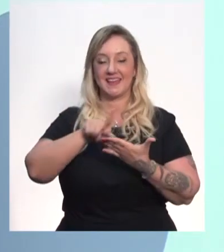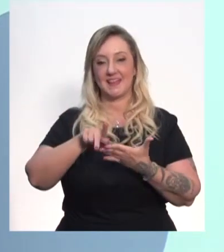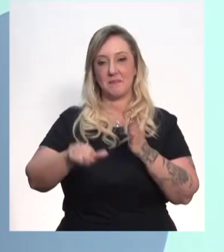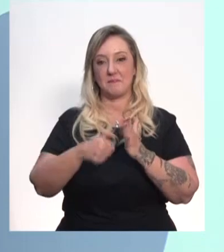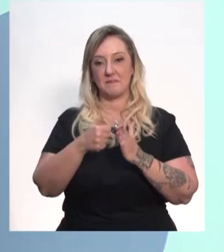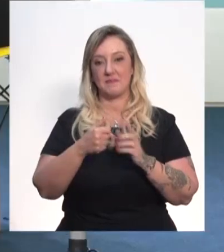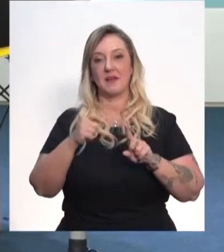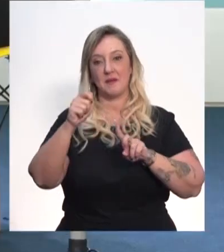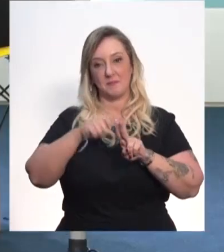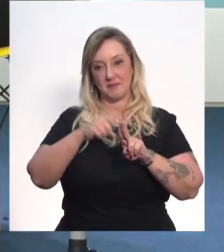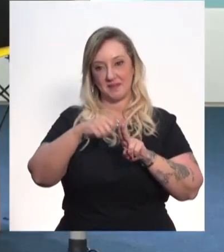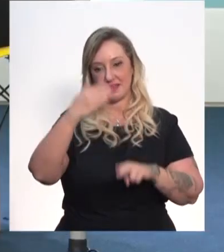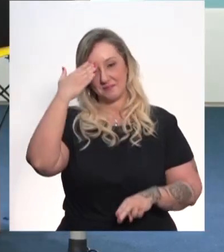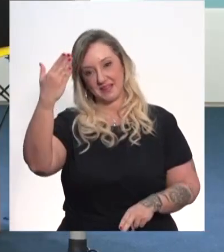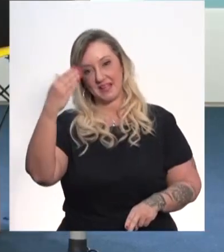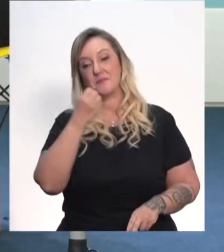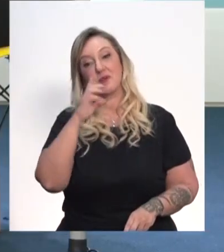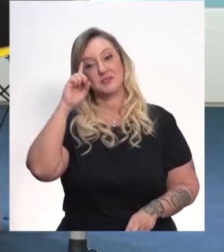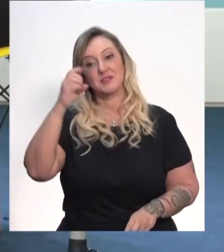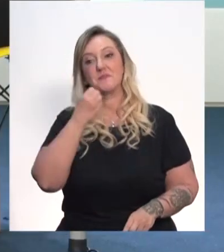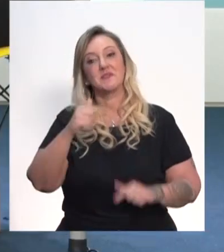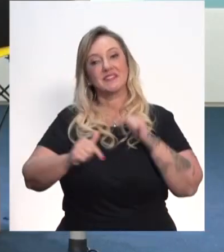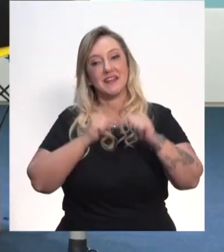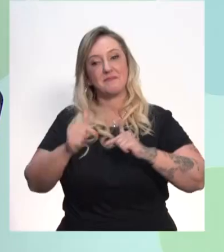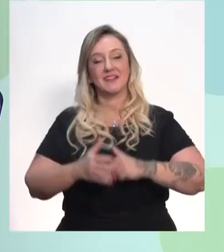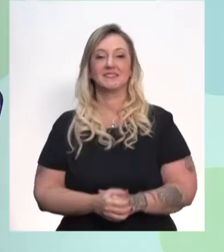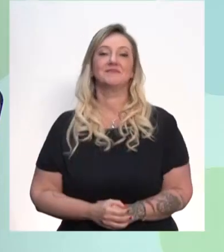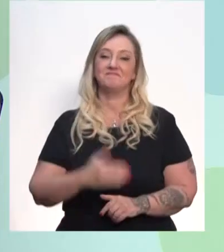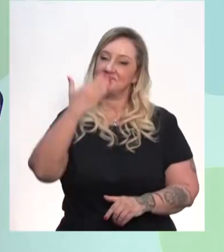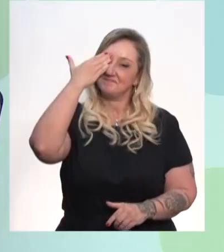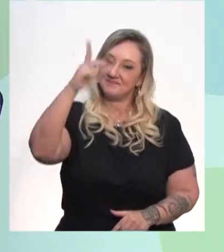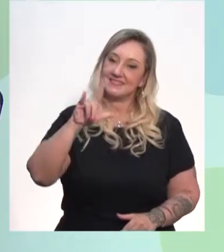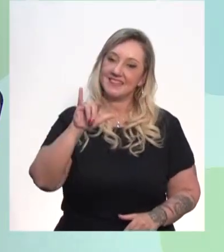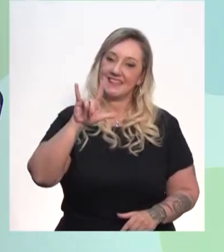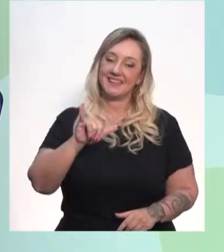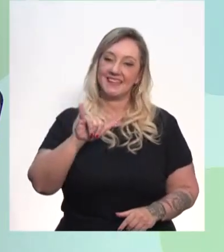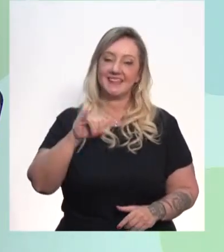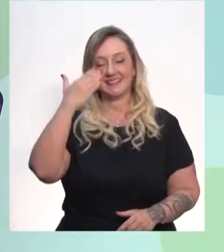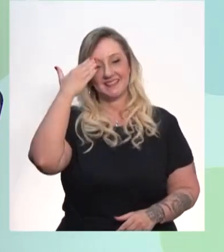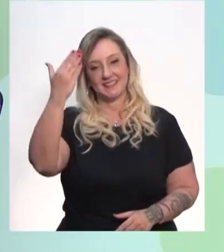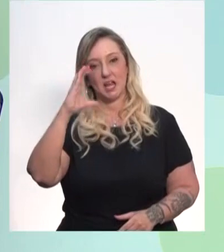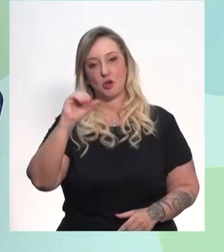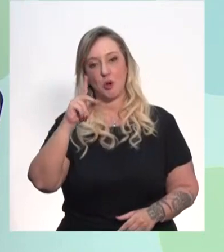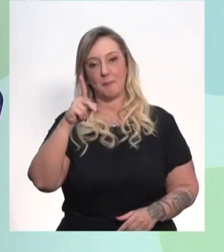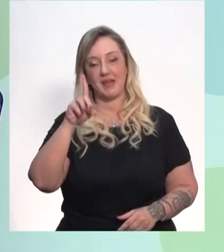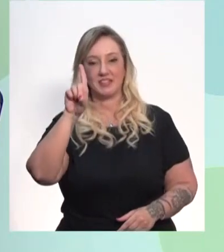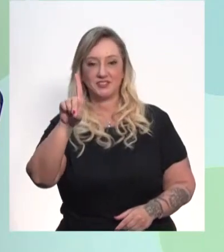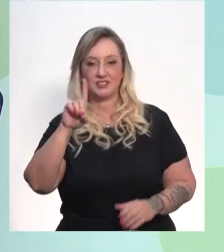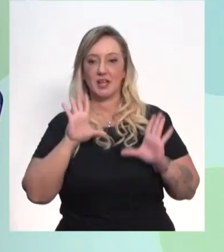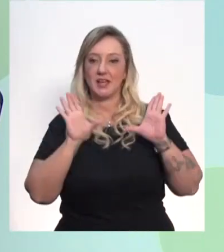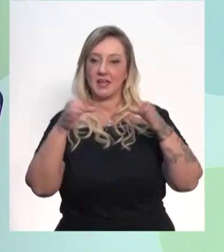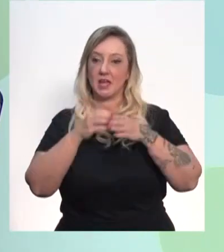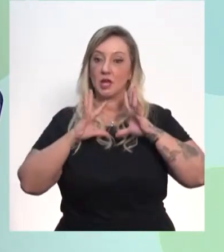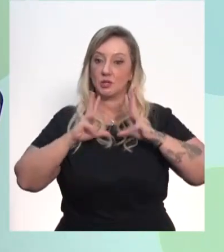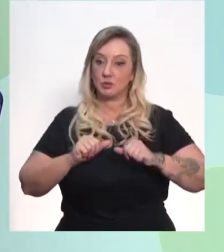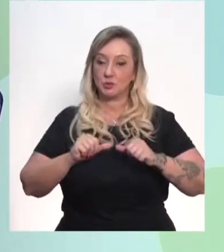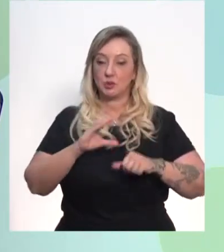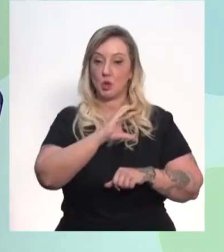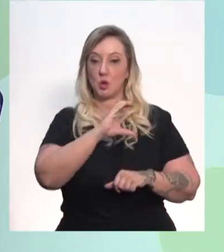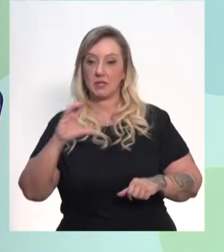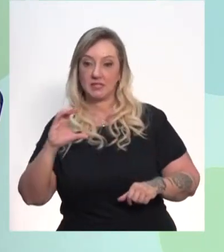como o João falou, para que a gente possa responder e talvez incluir mais dúvidas dali nas perguntas frequentes,